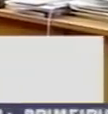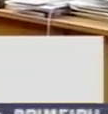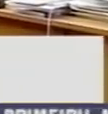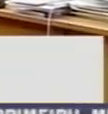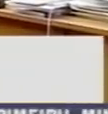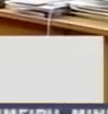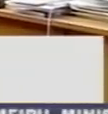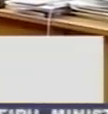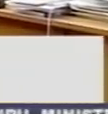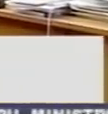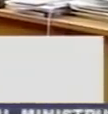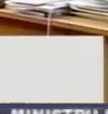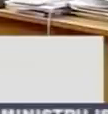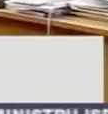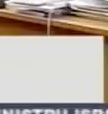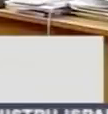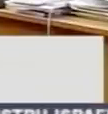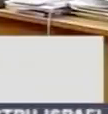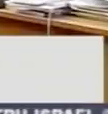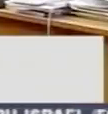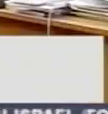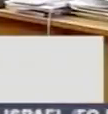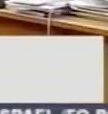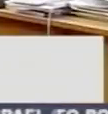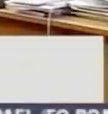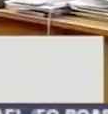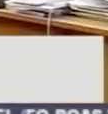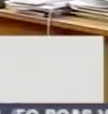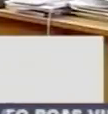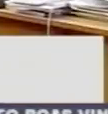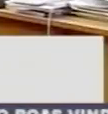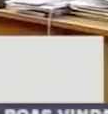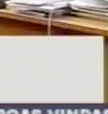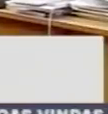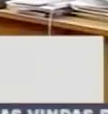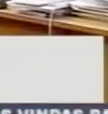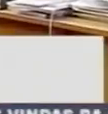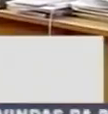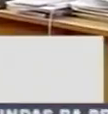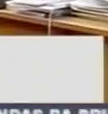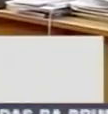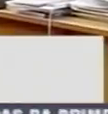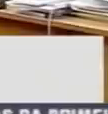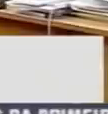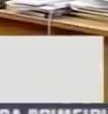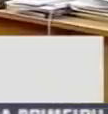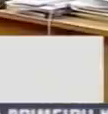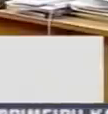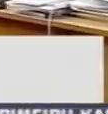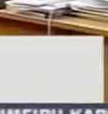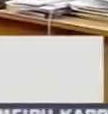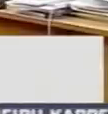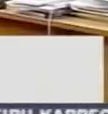bahamutu ke Estudio Central, kai kolidili, hodi akompanya informasaun seluk turmai, Oi, doutor Luma Caeta, continuo a falar